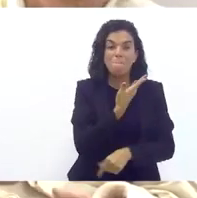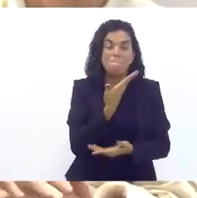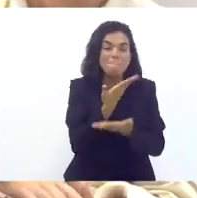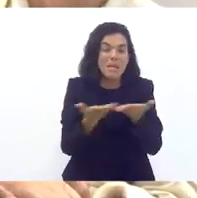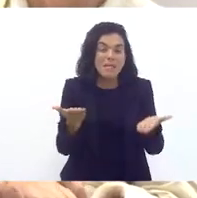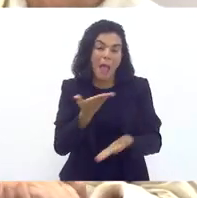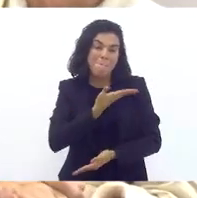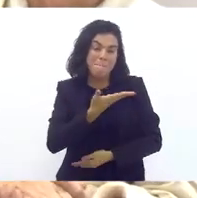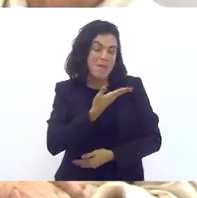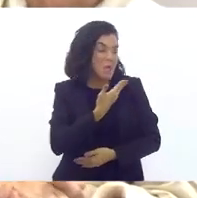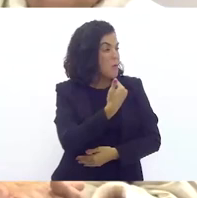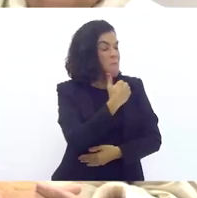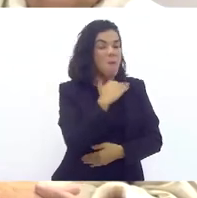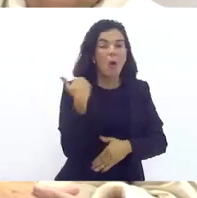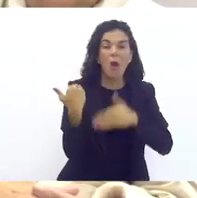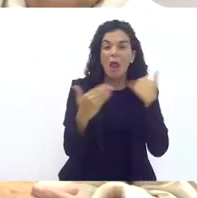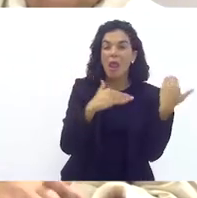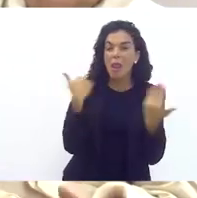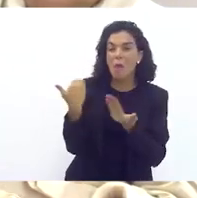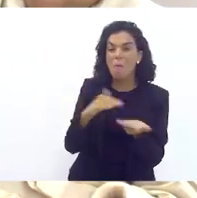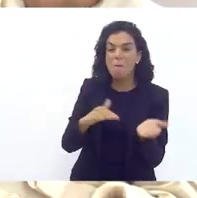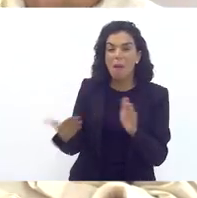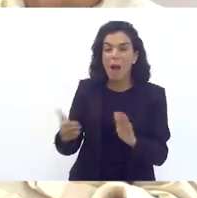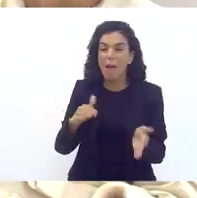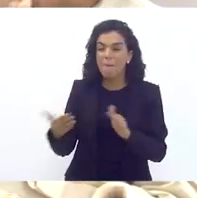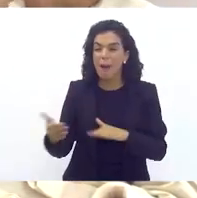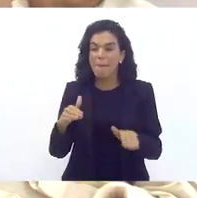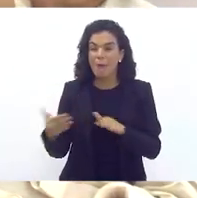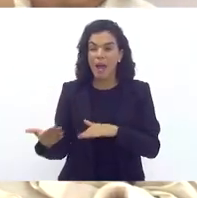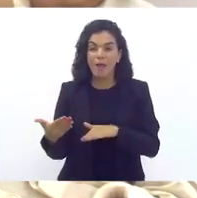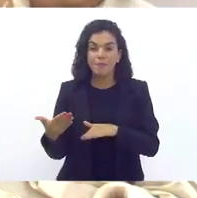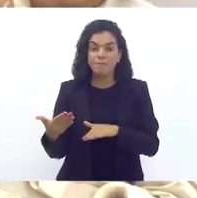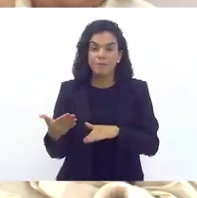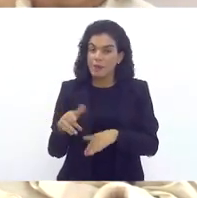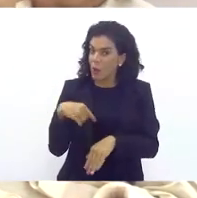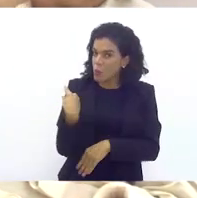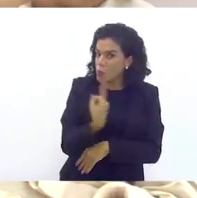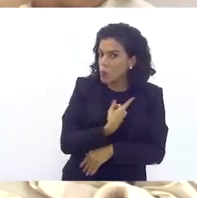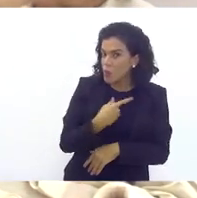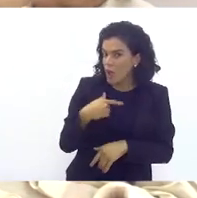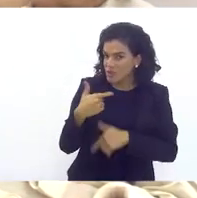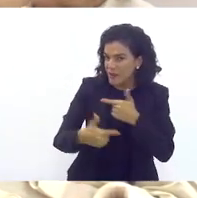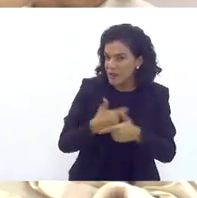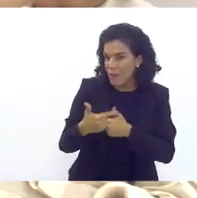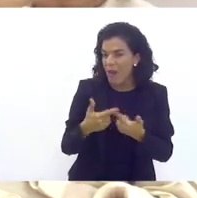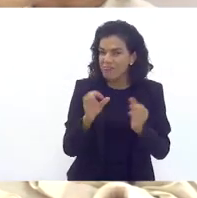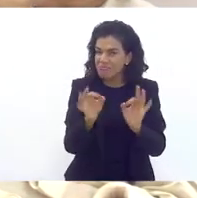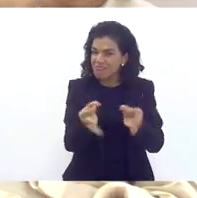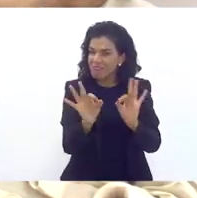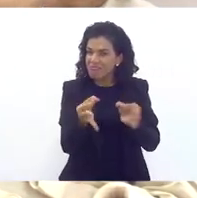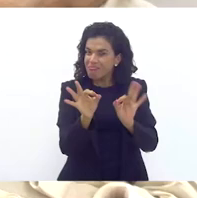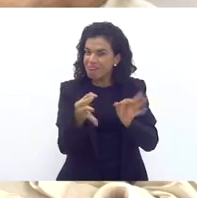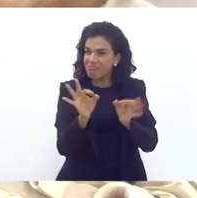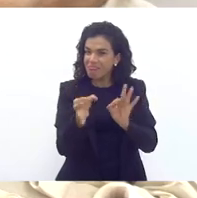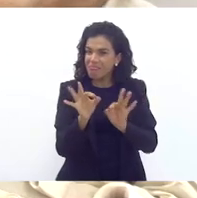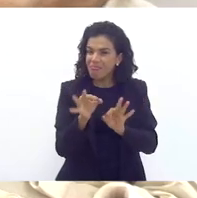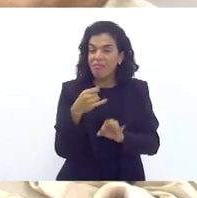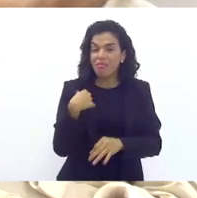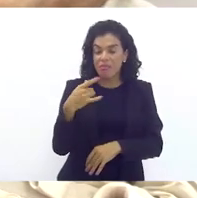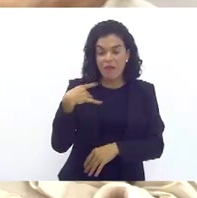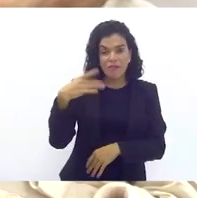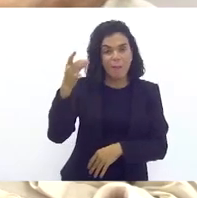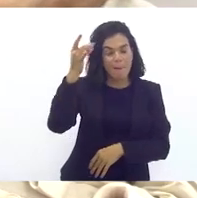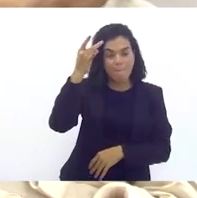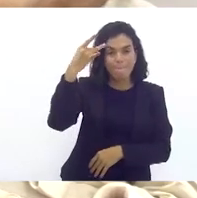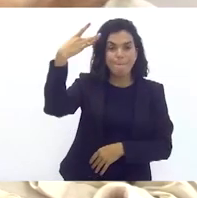de enfermeira, morreram, deixaram os filhinhos. Tudo isso a gente tem que fazer conta, né, doutor Sérgio? E teve um gatinho lá na